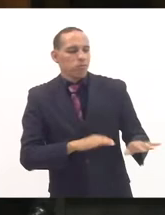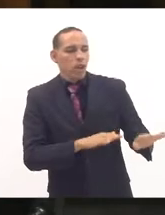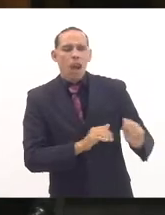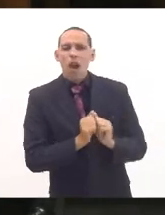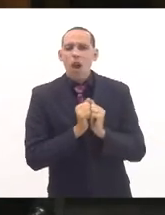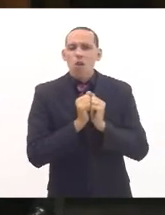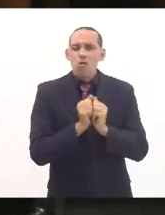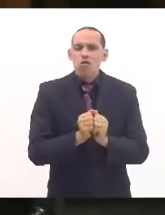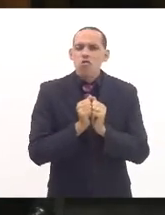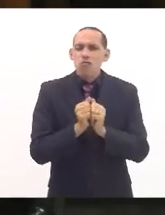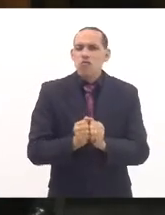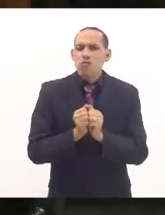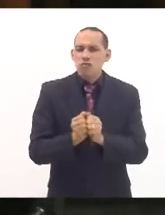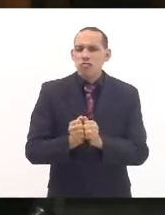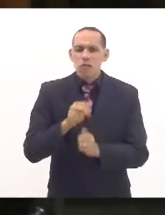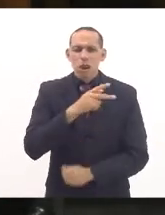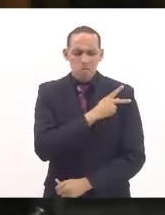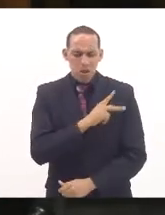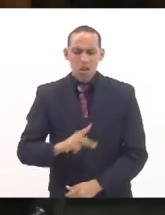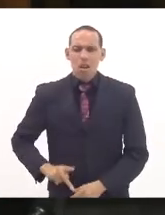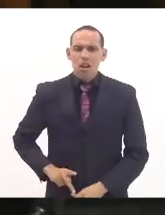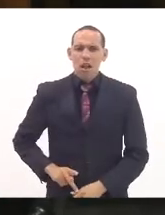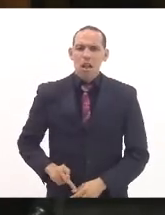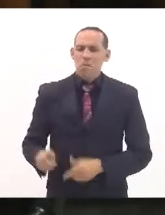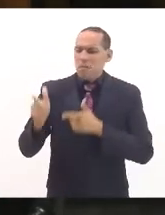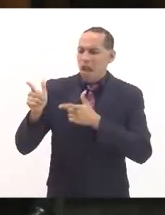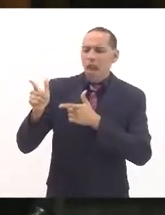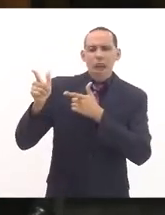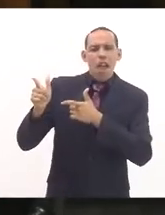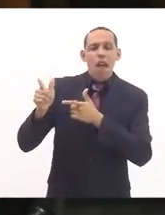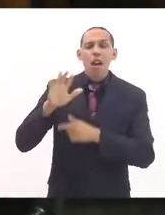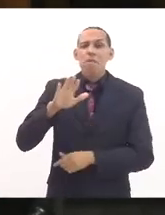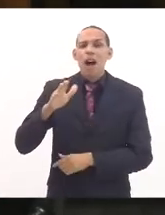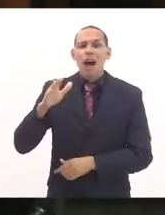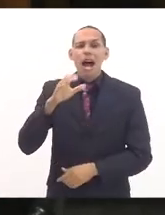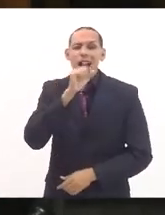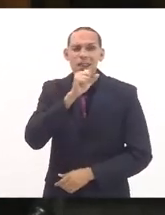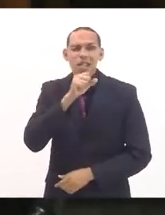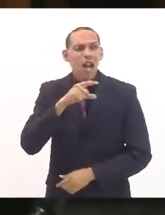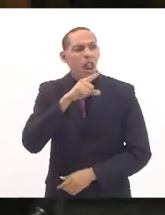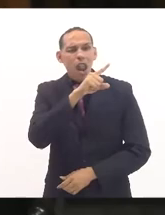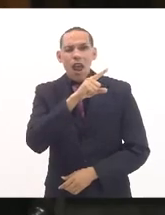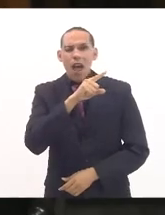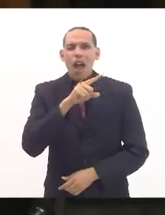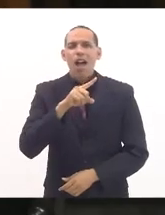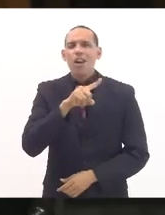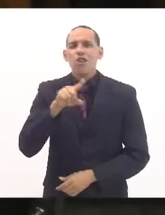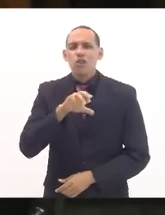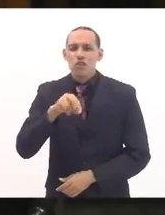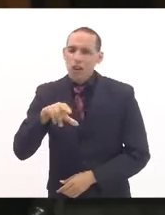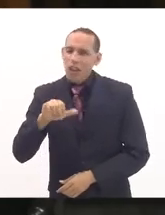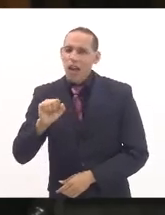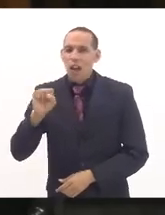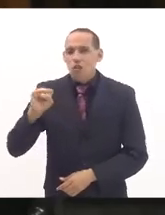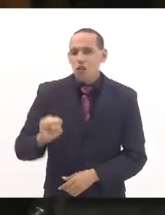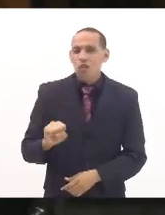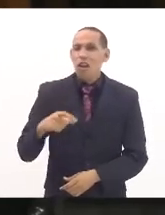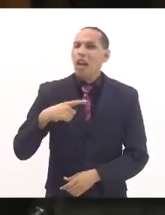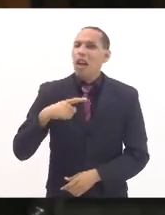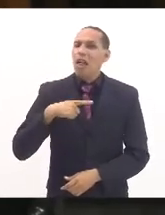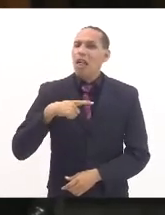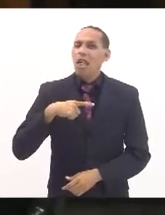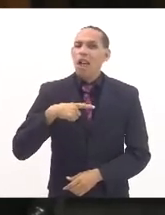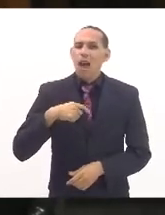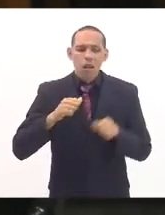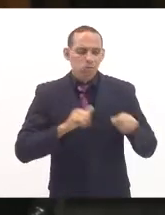presidente, fazendo arminha. Mas sábado, na Zona Sul, tinha criança participando da Marcha da